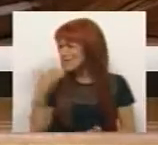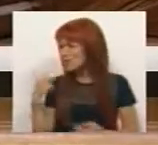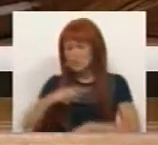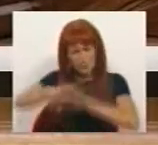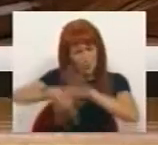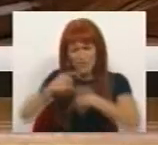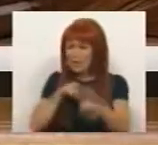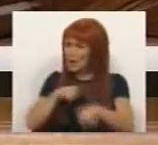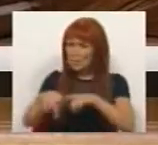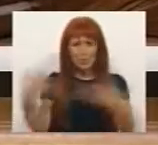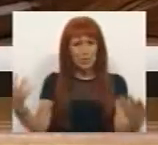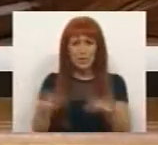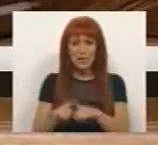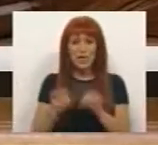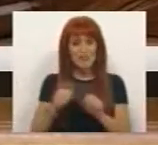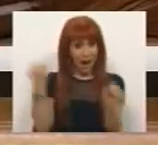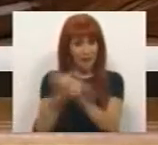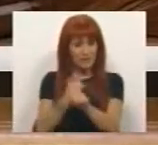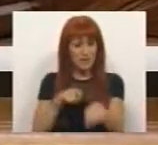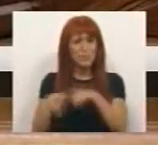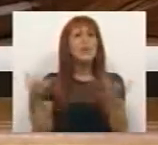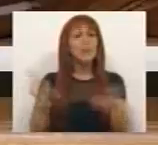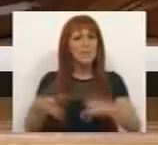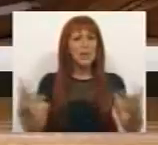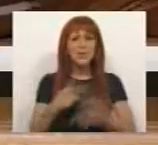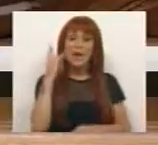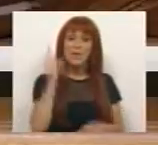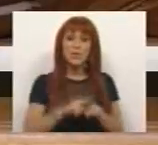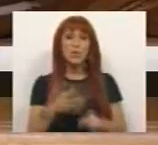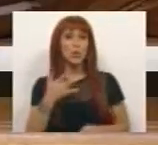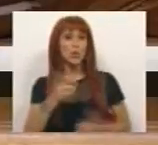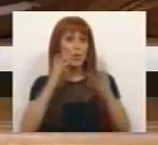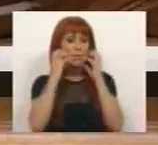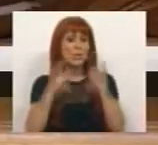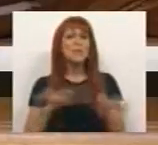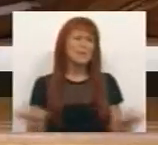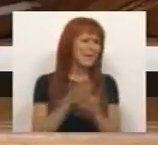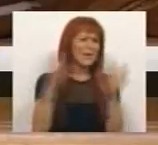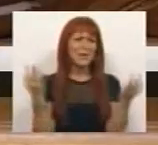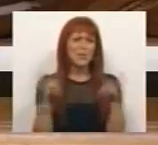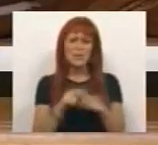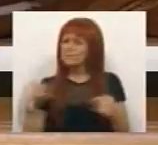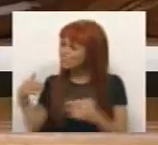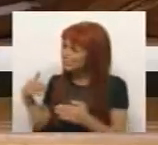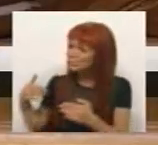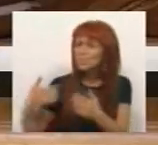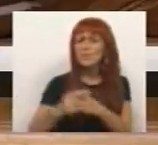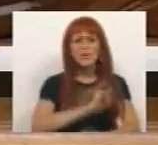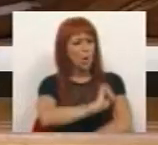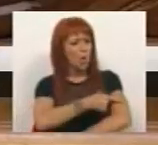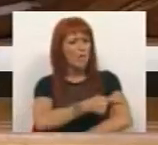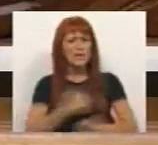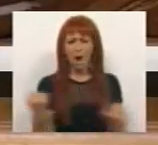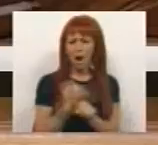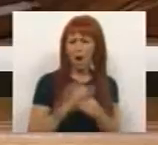se confundiu com a política e com a atividade política. A vida do Dr. Mário Soares foi indiscutivelmente atravessada por uma forte